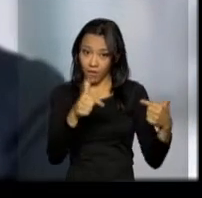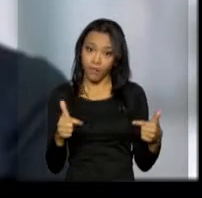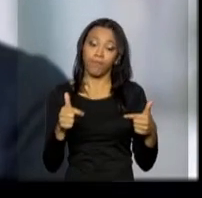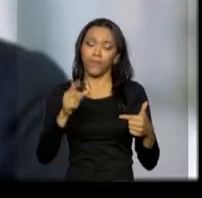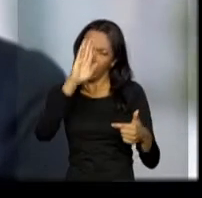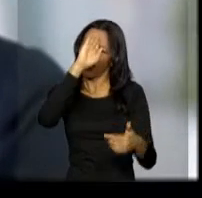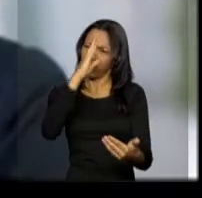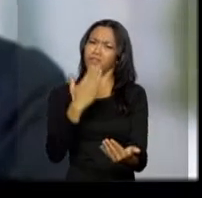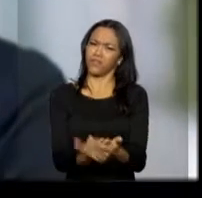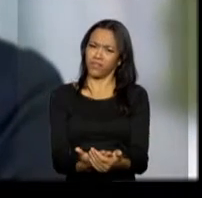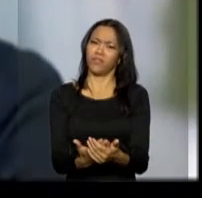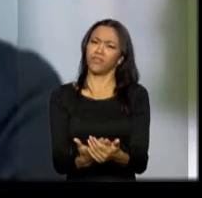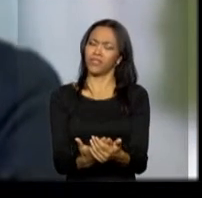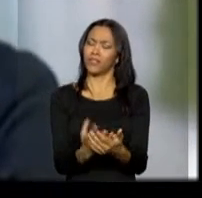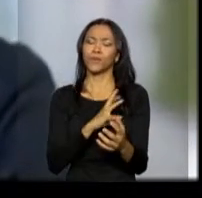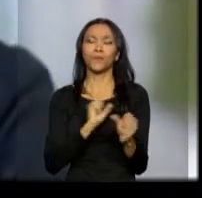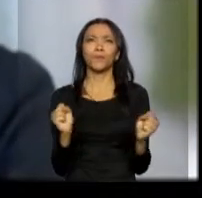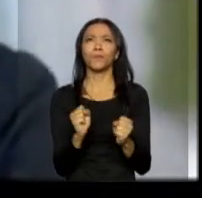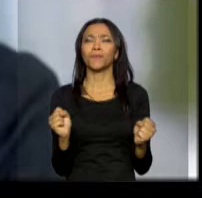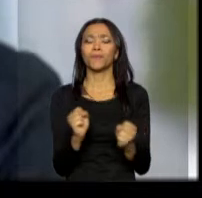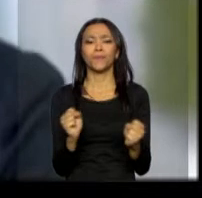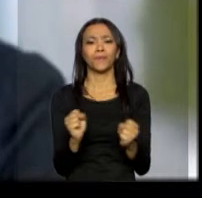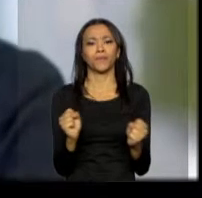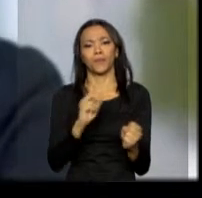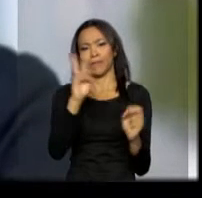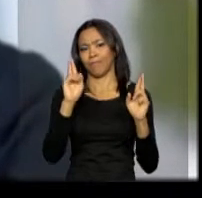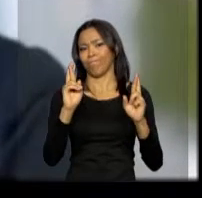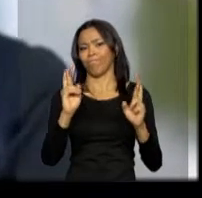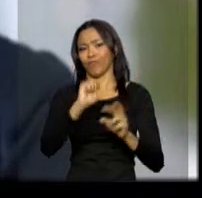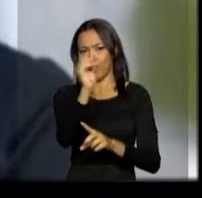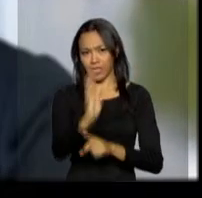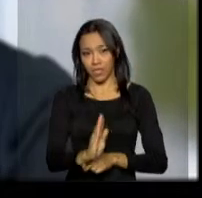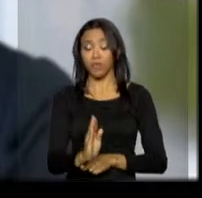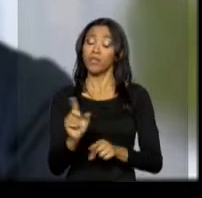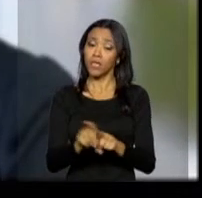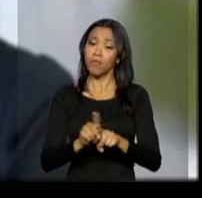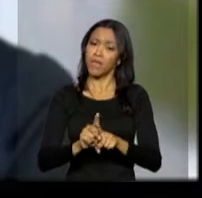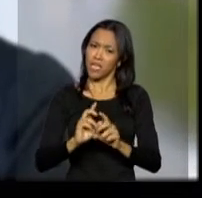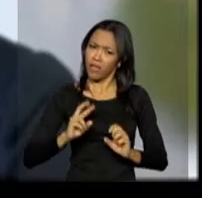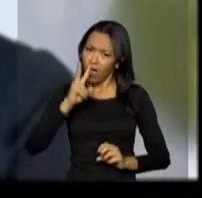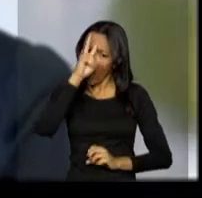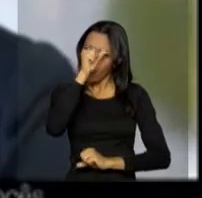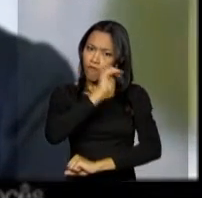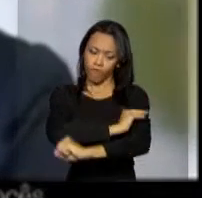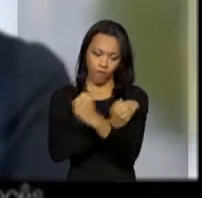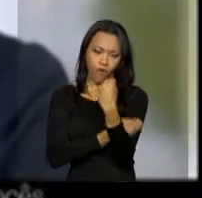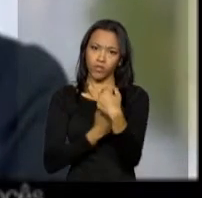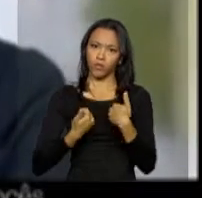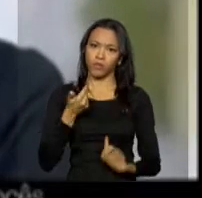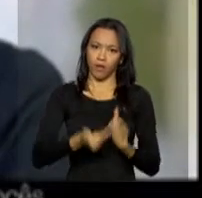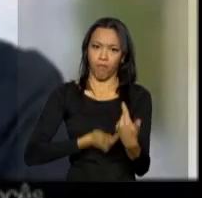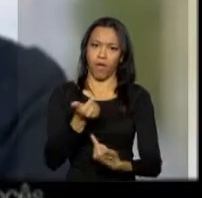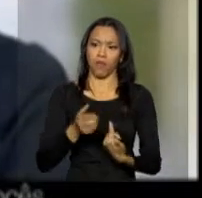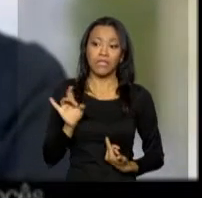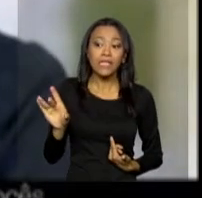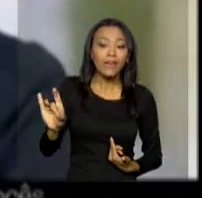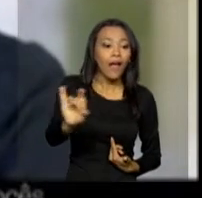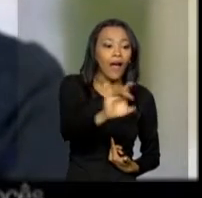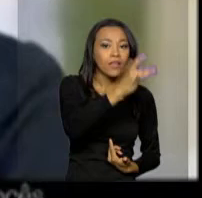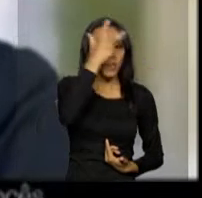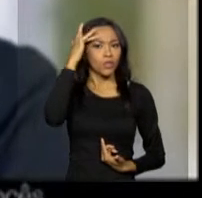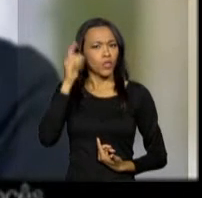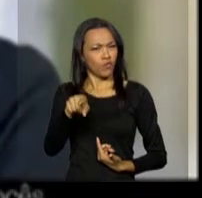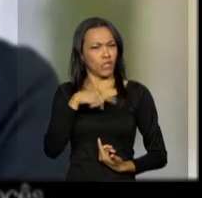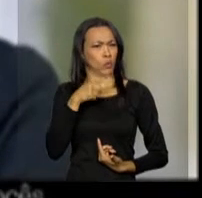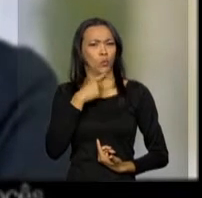acreditem apaixonadamente no Brasil e na força do trabalho de cada um de vocês. Não tenham dúvida que o